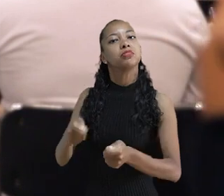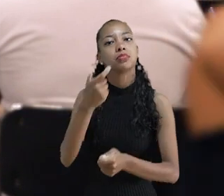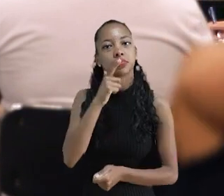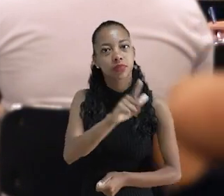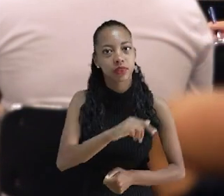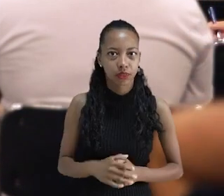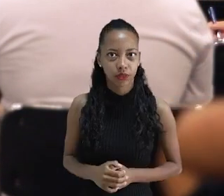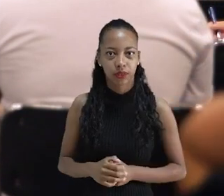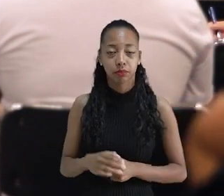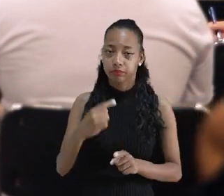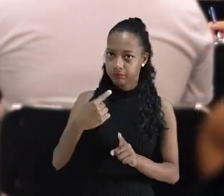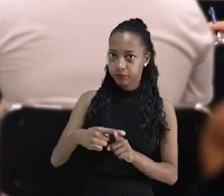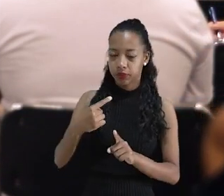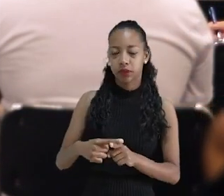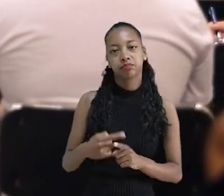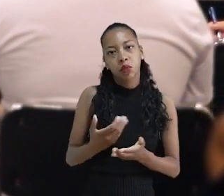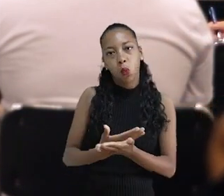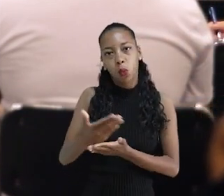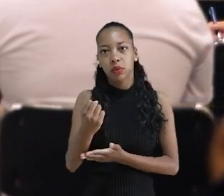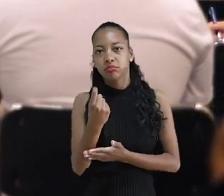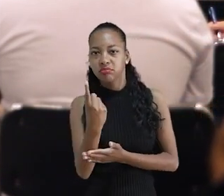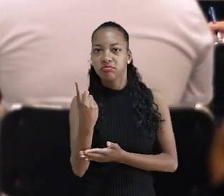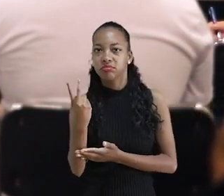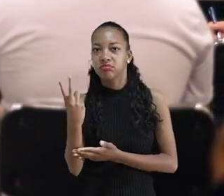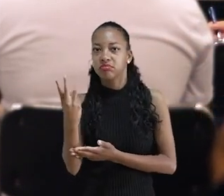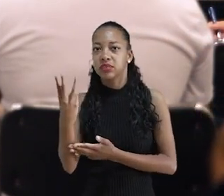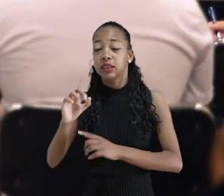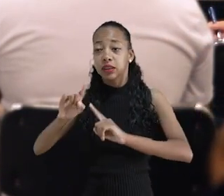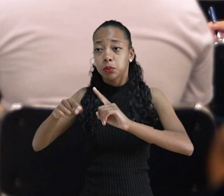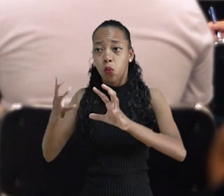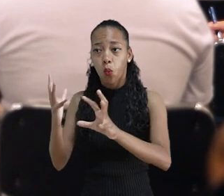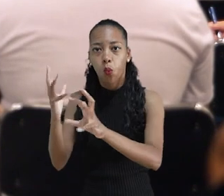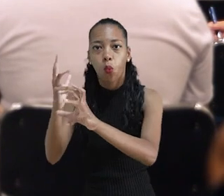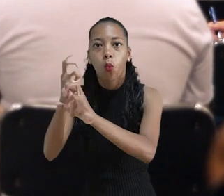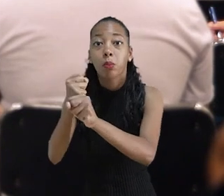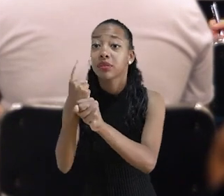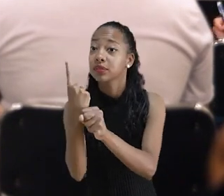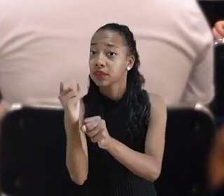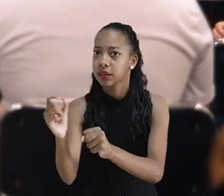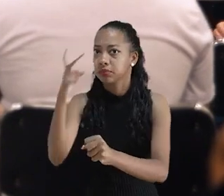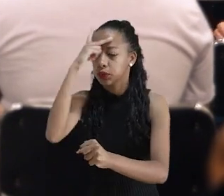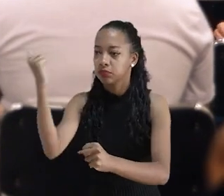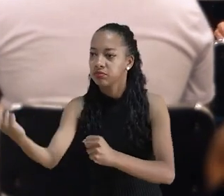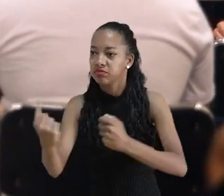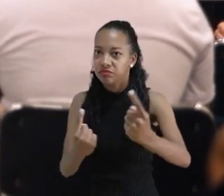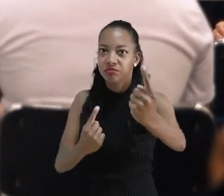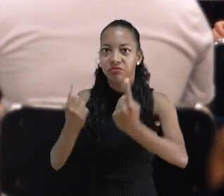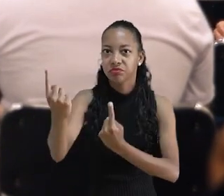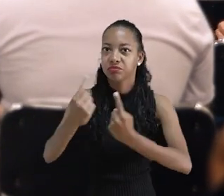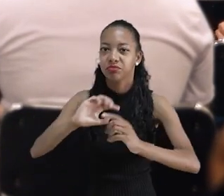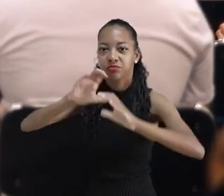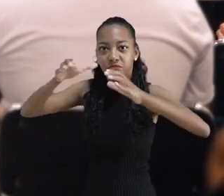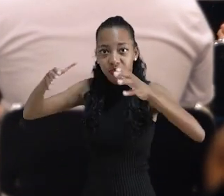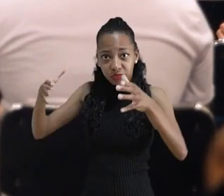eh dos demais integrantes né que vão compor este coletivo a partir de uma oficina de Formação